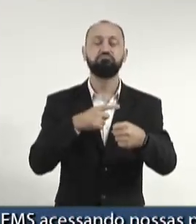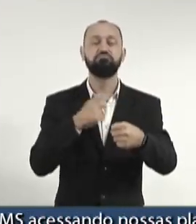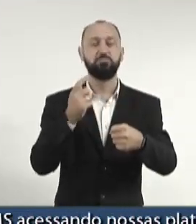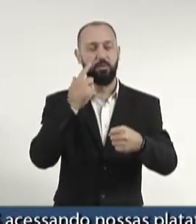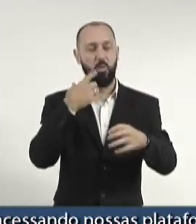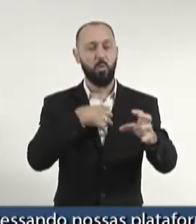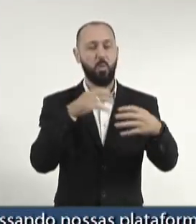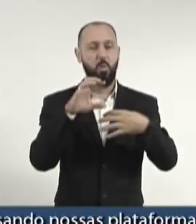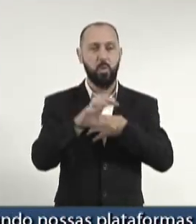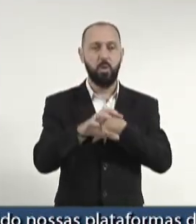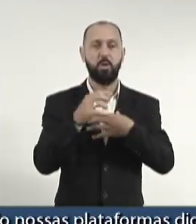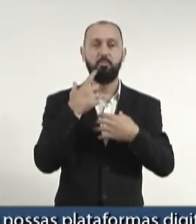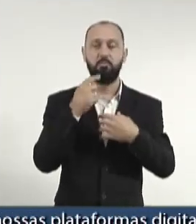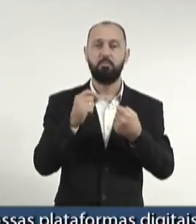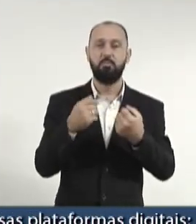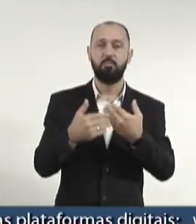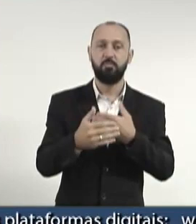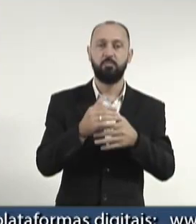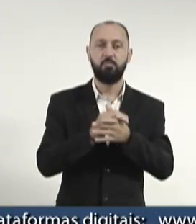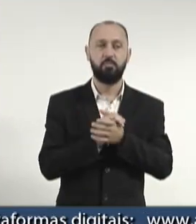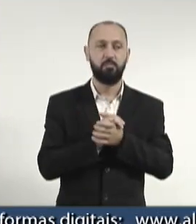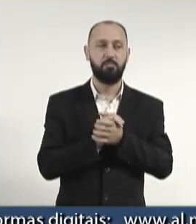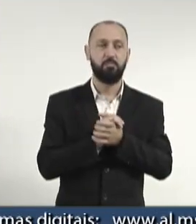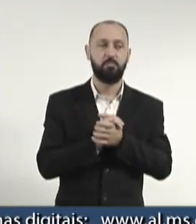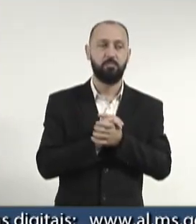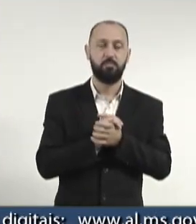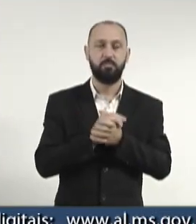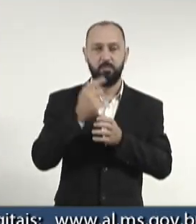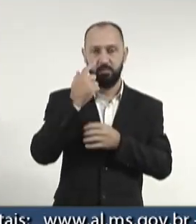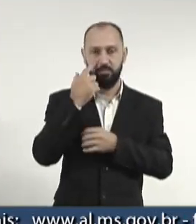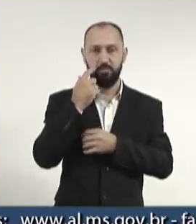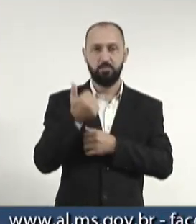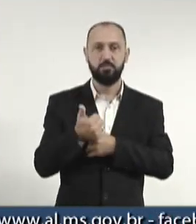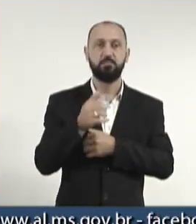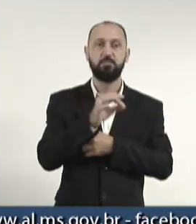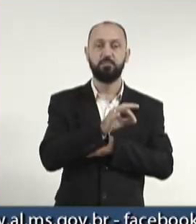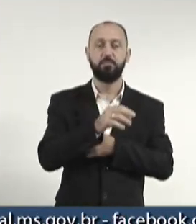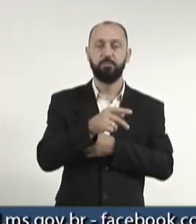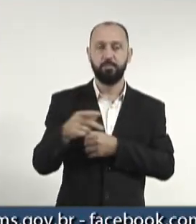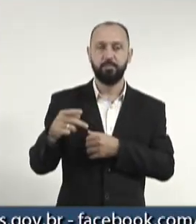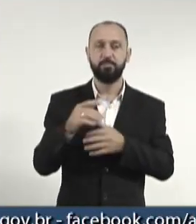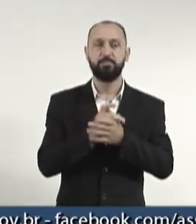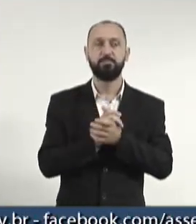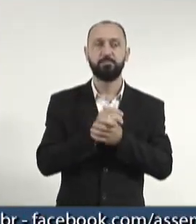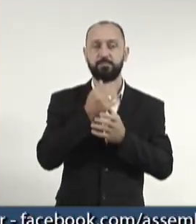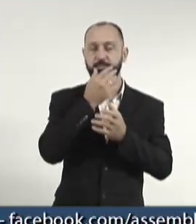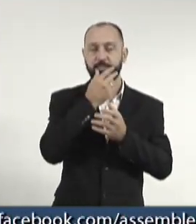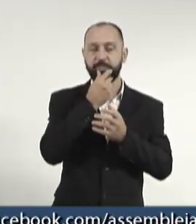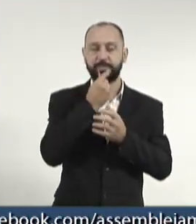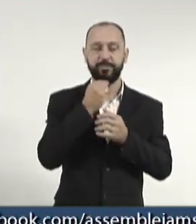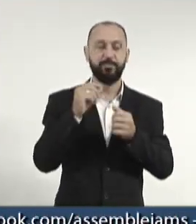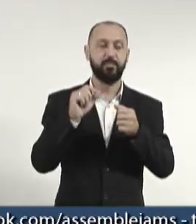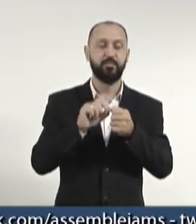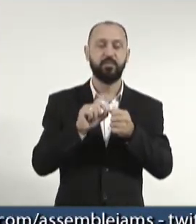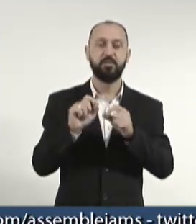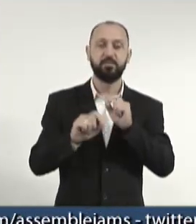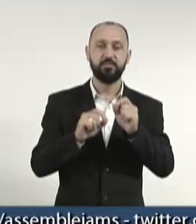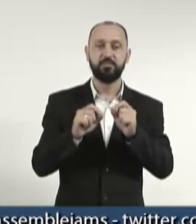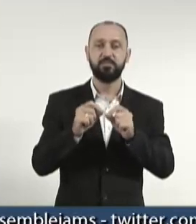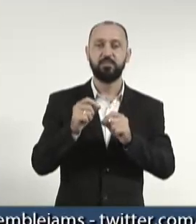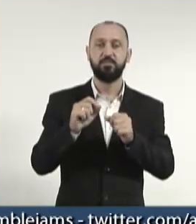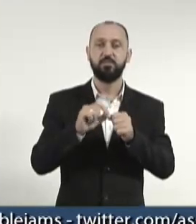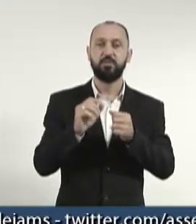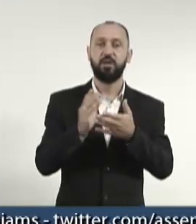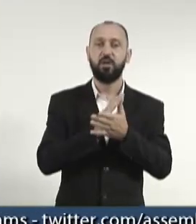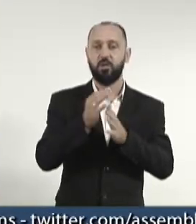do governador. Cabe registro nessa casa. Perfeito, senhor presidente? Segundo, senhor presidente, para fazer uma